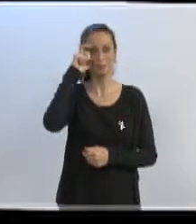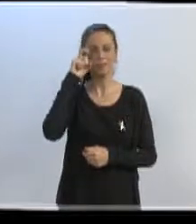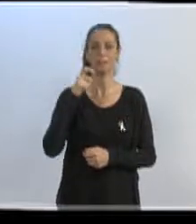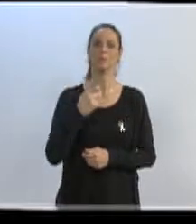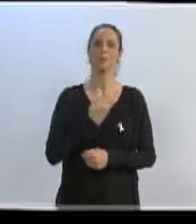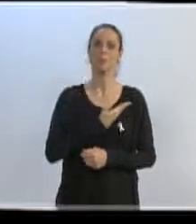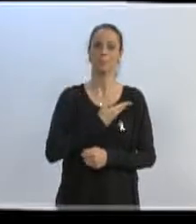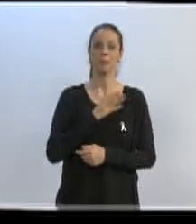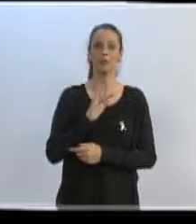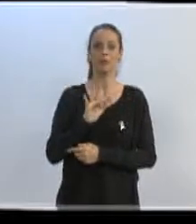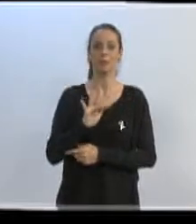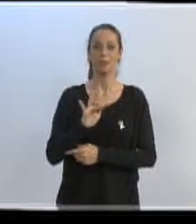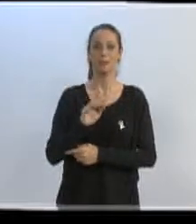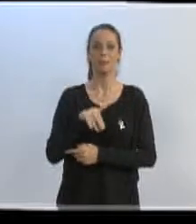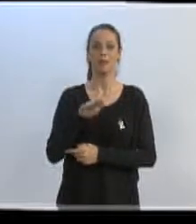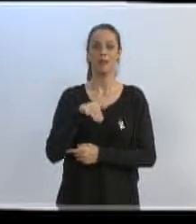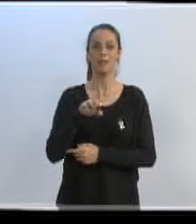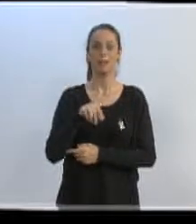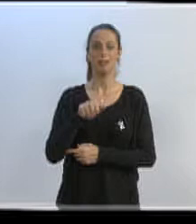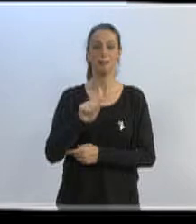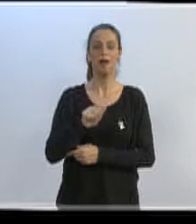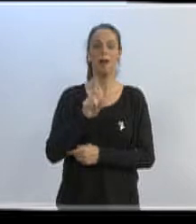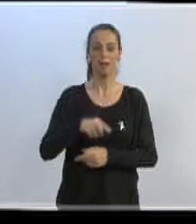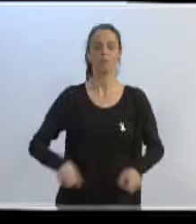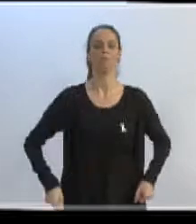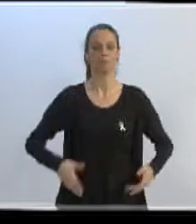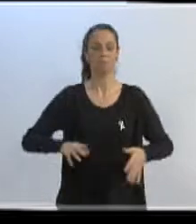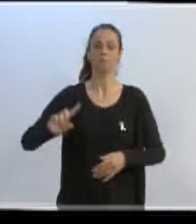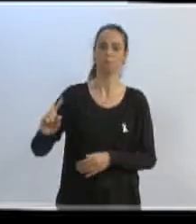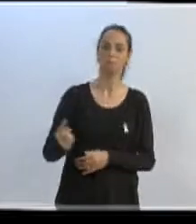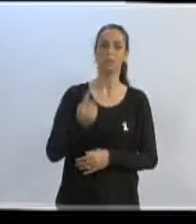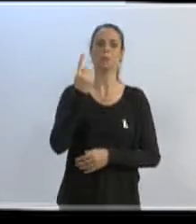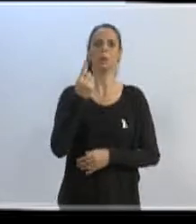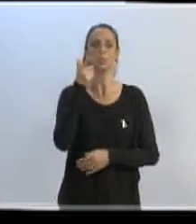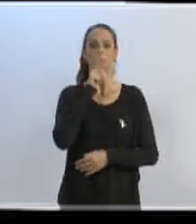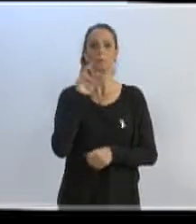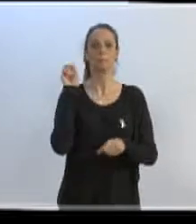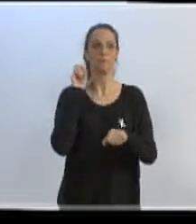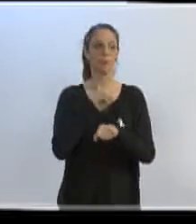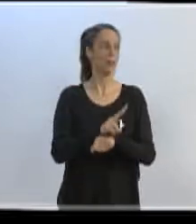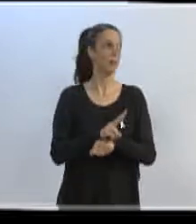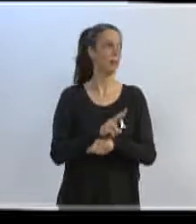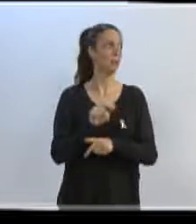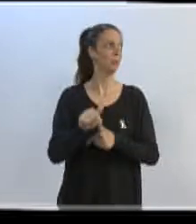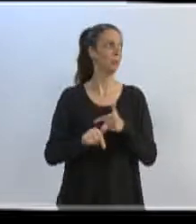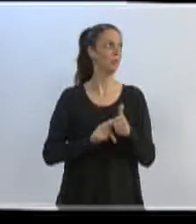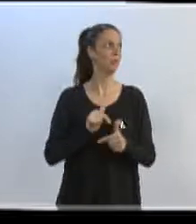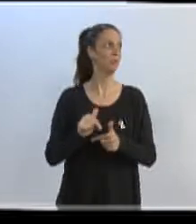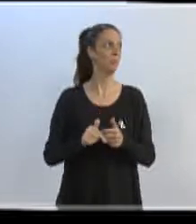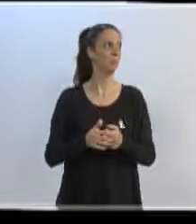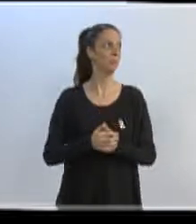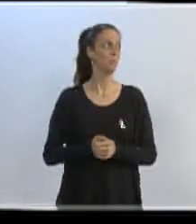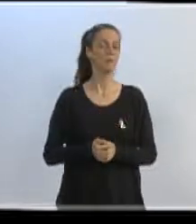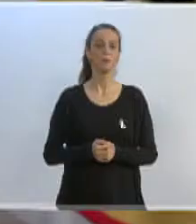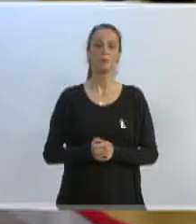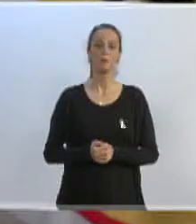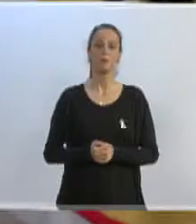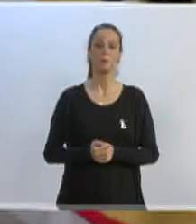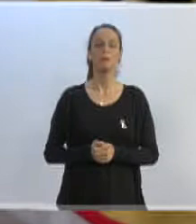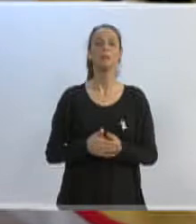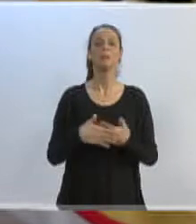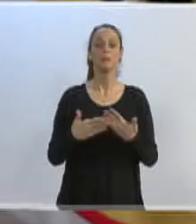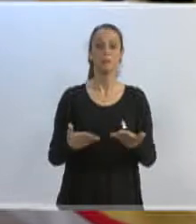Fernanda, cadeirante, que também teve a oportunidade de ser o primeiro emprego na sua vida. E quero dizer que essas